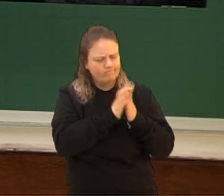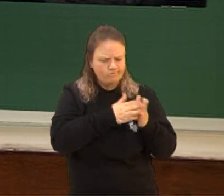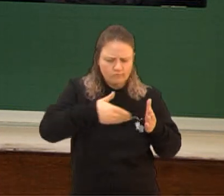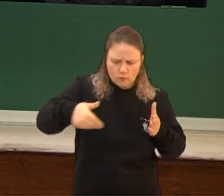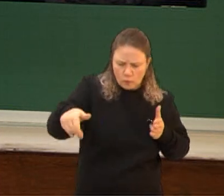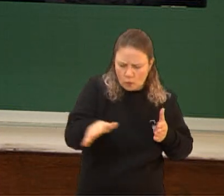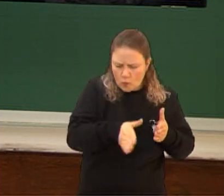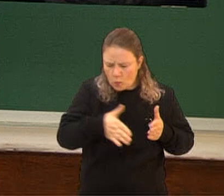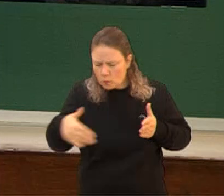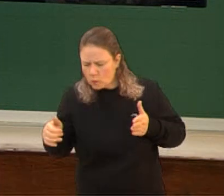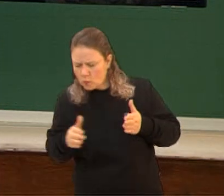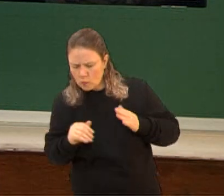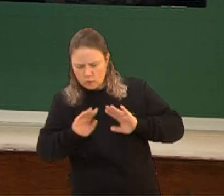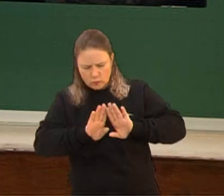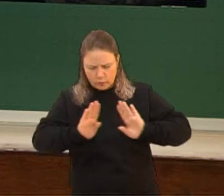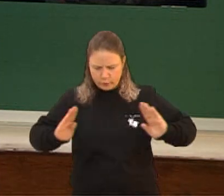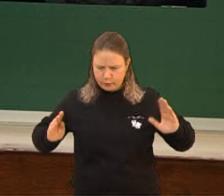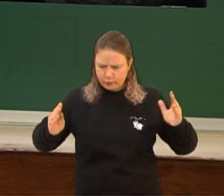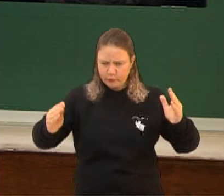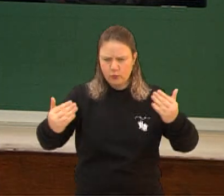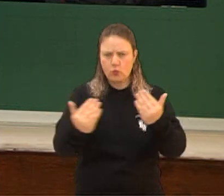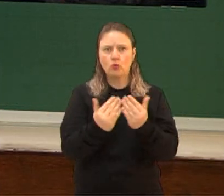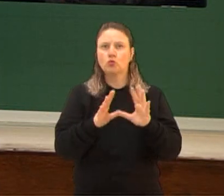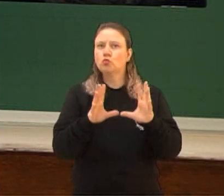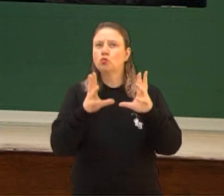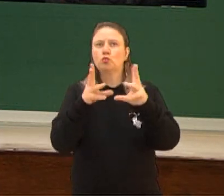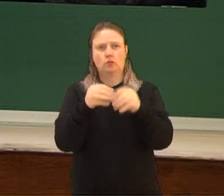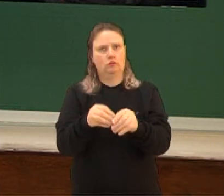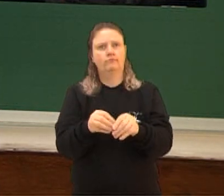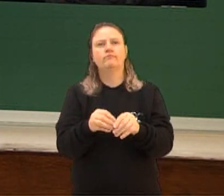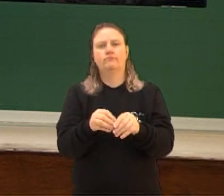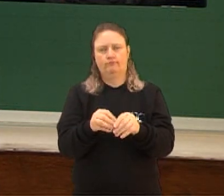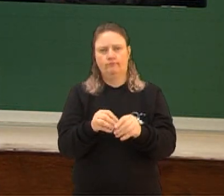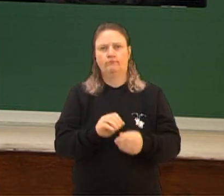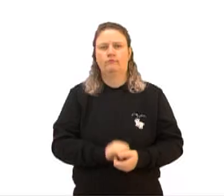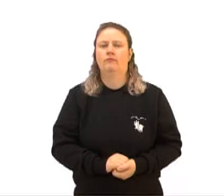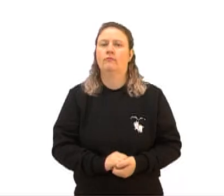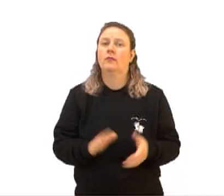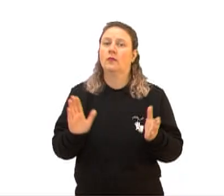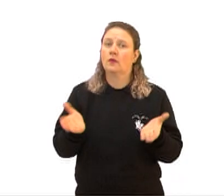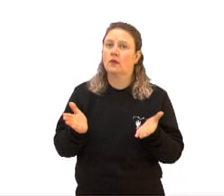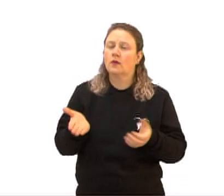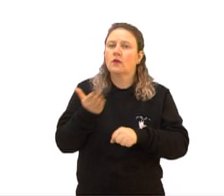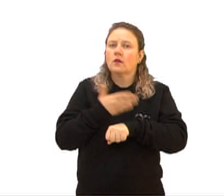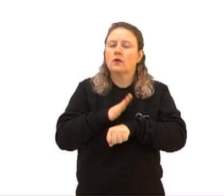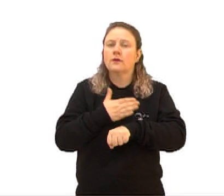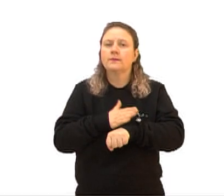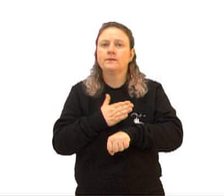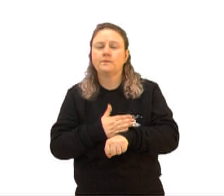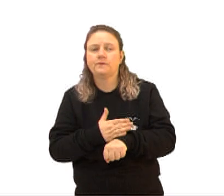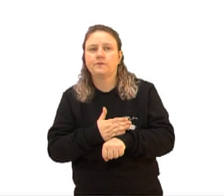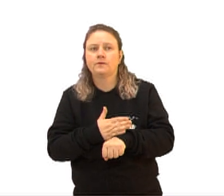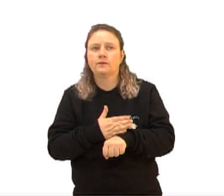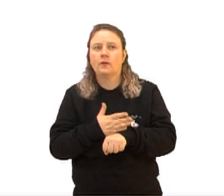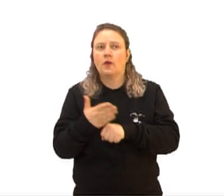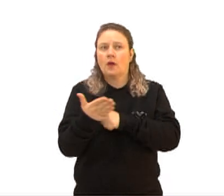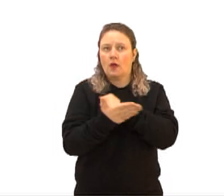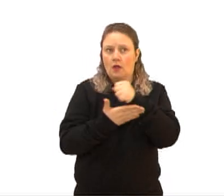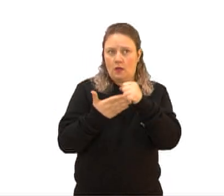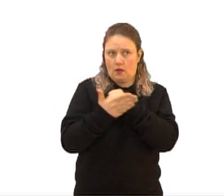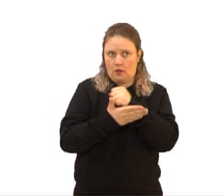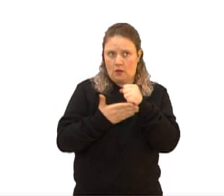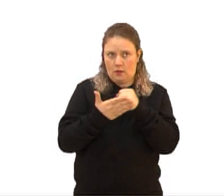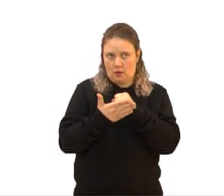Todo ele, todas as suas faces. Resolução. Então, a base